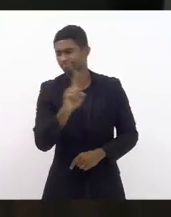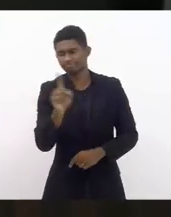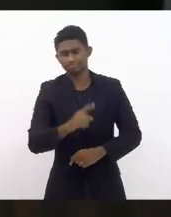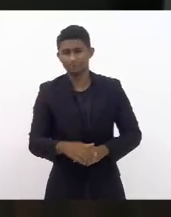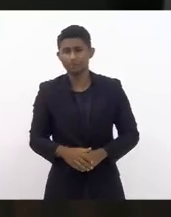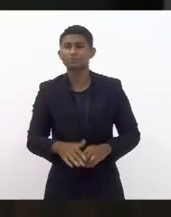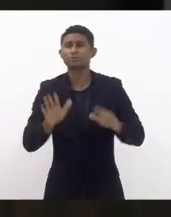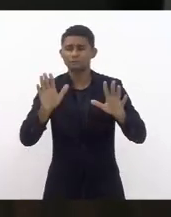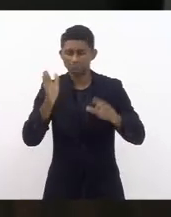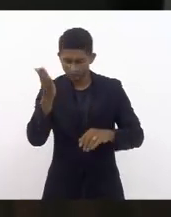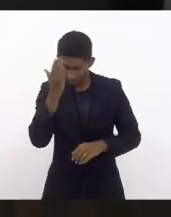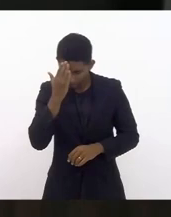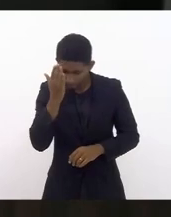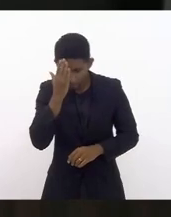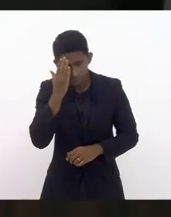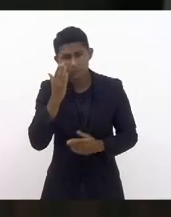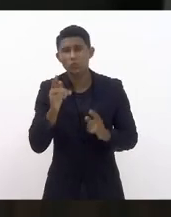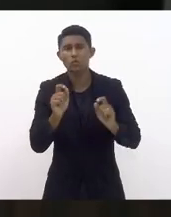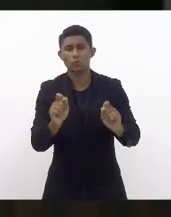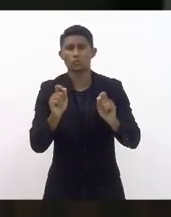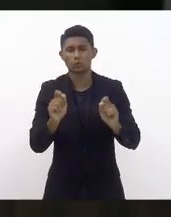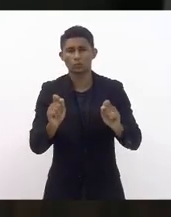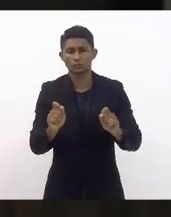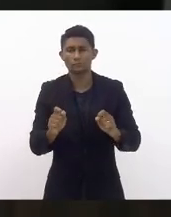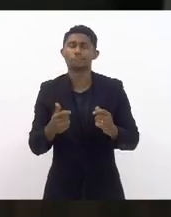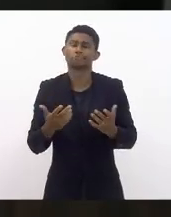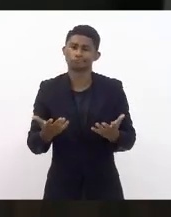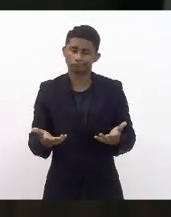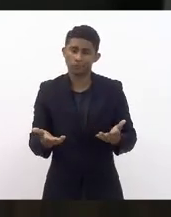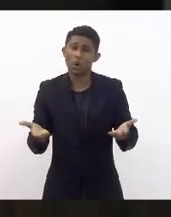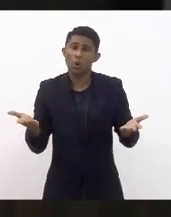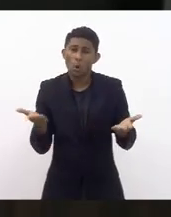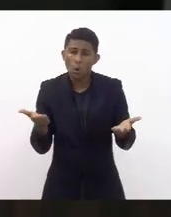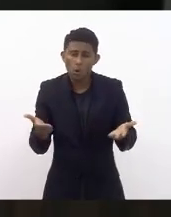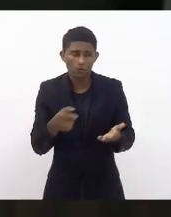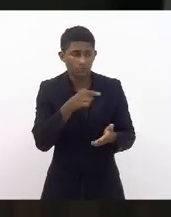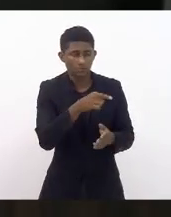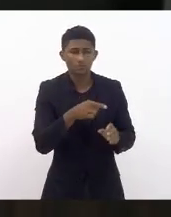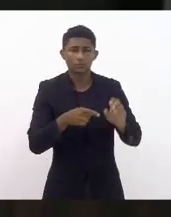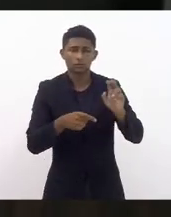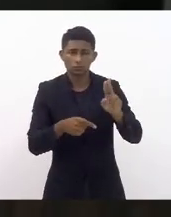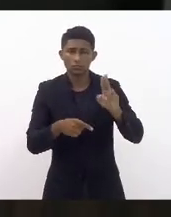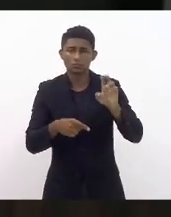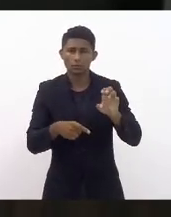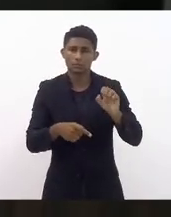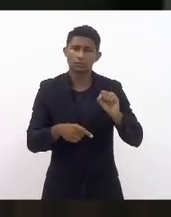Mas reconheço, deputado Lucinha, que da forma que se encontra hoje a UESO,